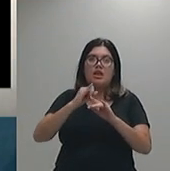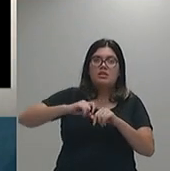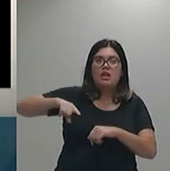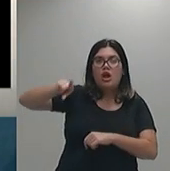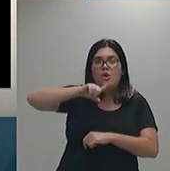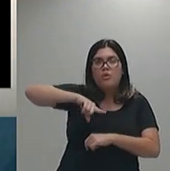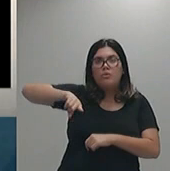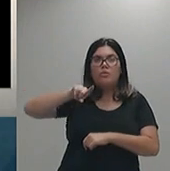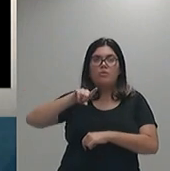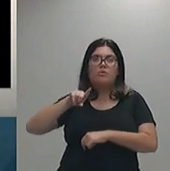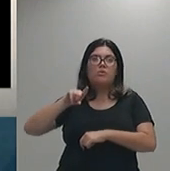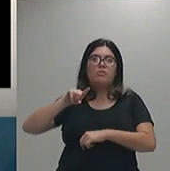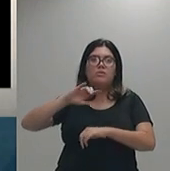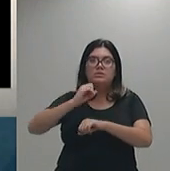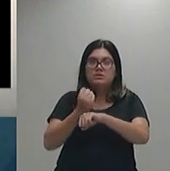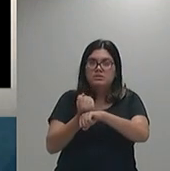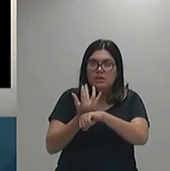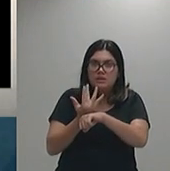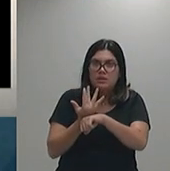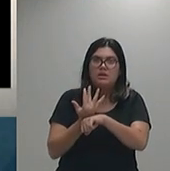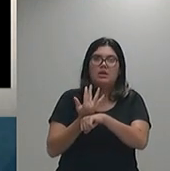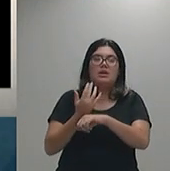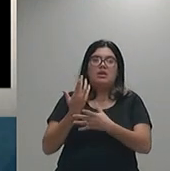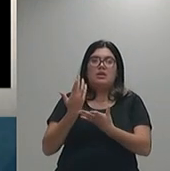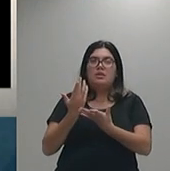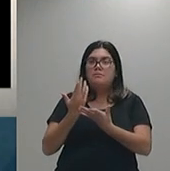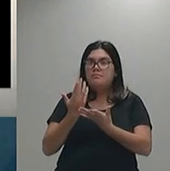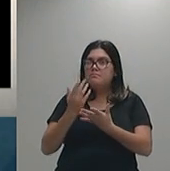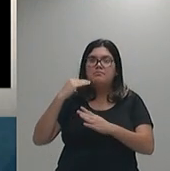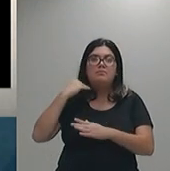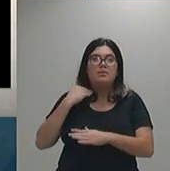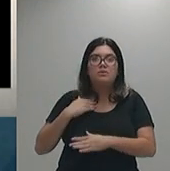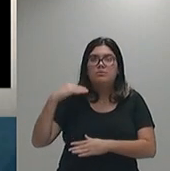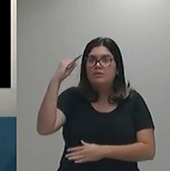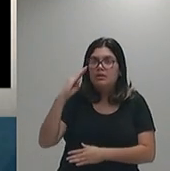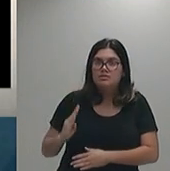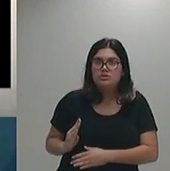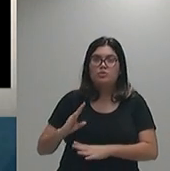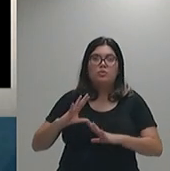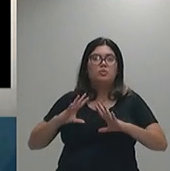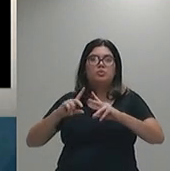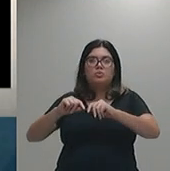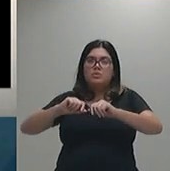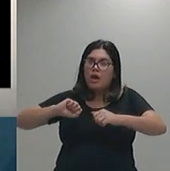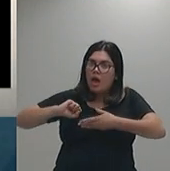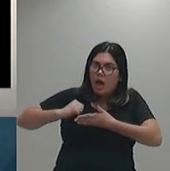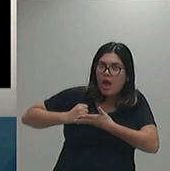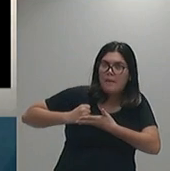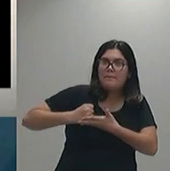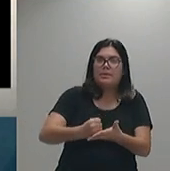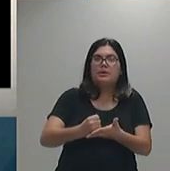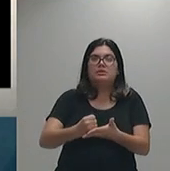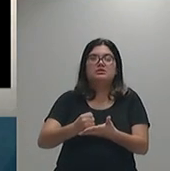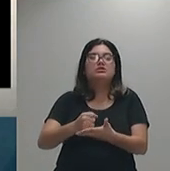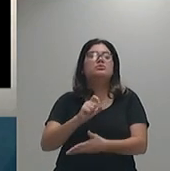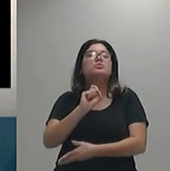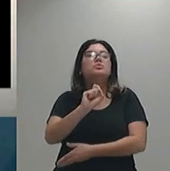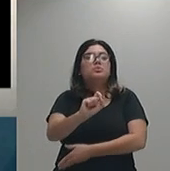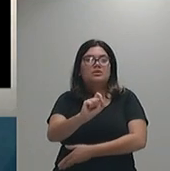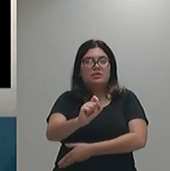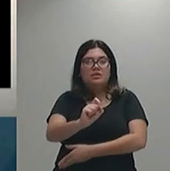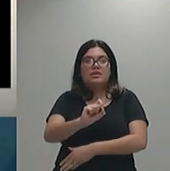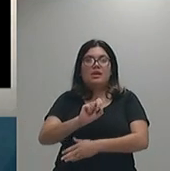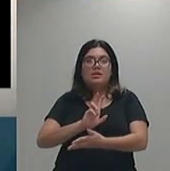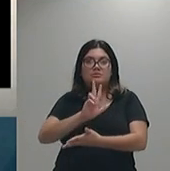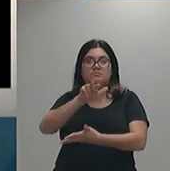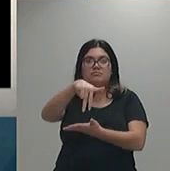Banco do Brasil todas as gestoras apoiando exatamente a posição do